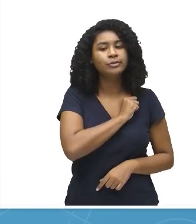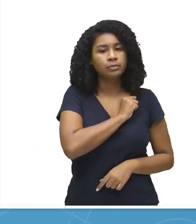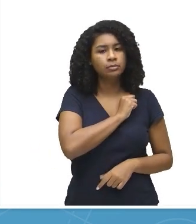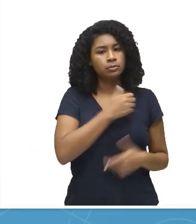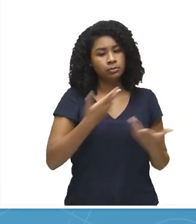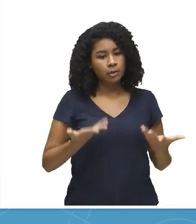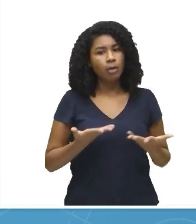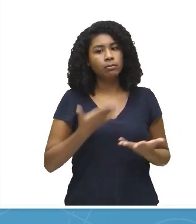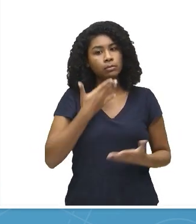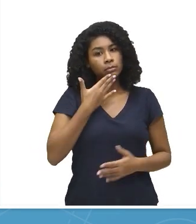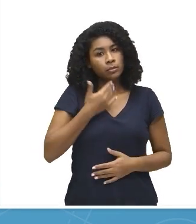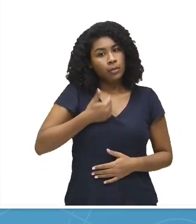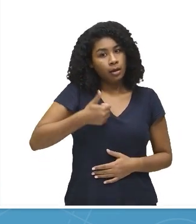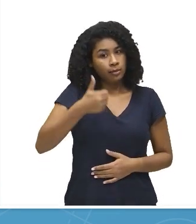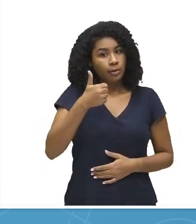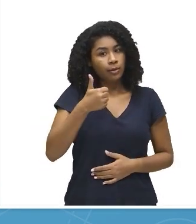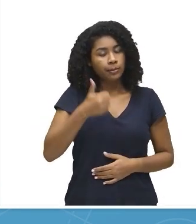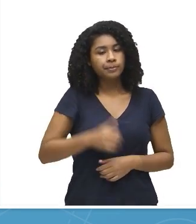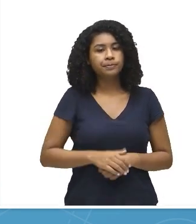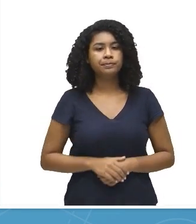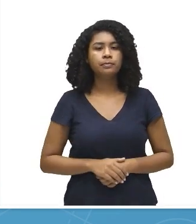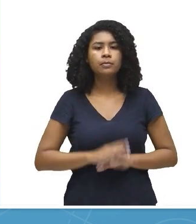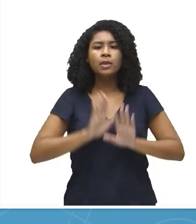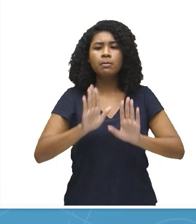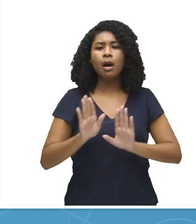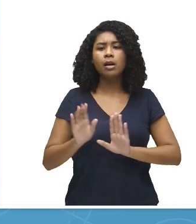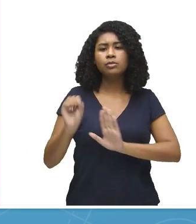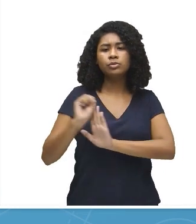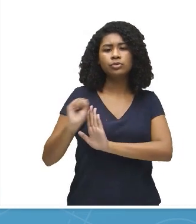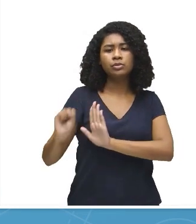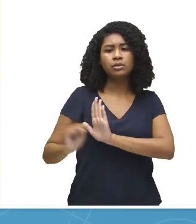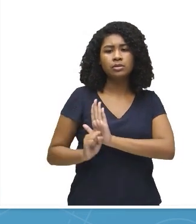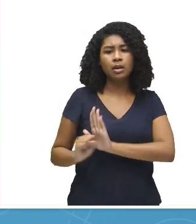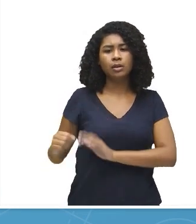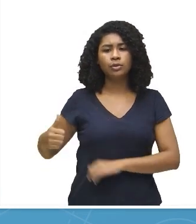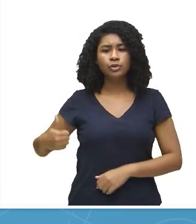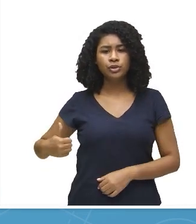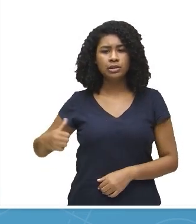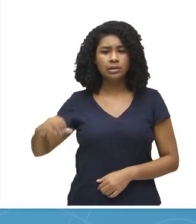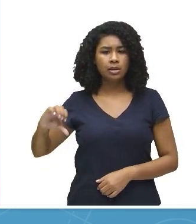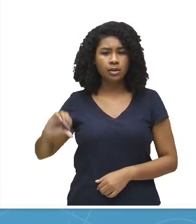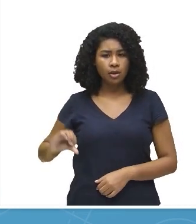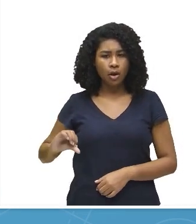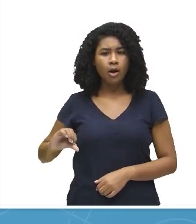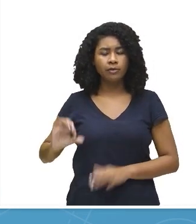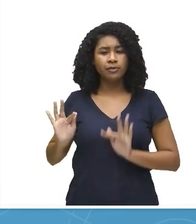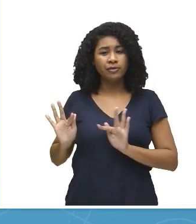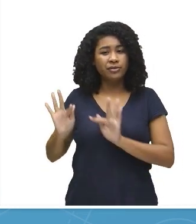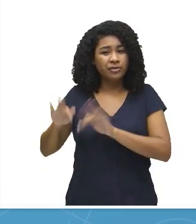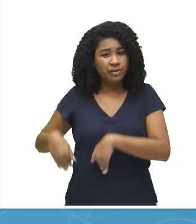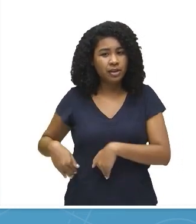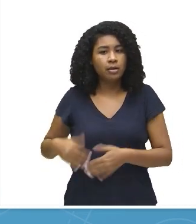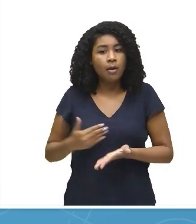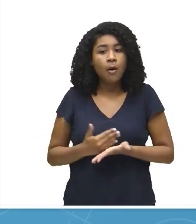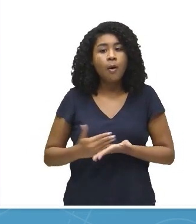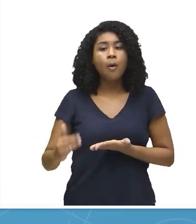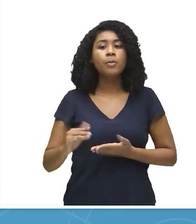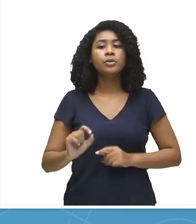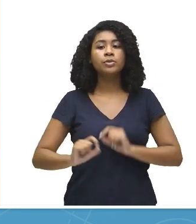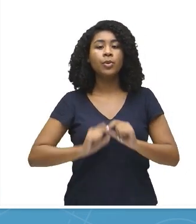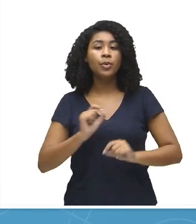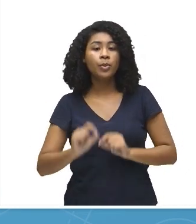avanço aí para a industrialização, né? E no final do século XIX, olha, começaram aí a se instalar